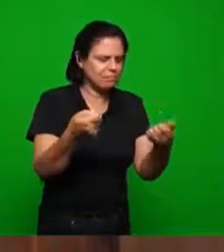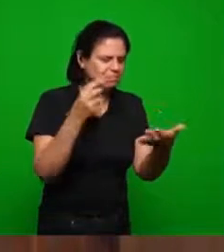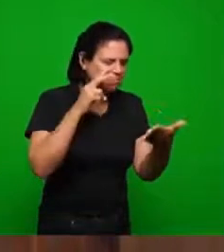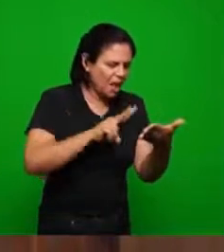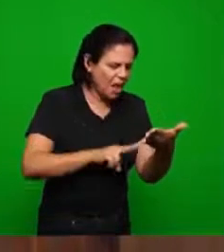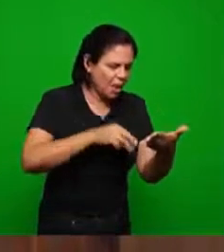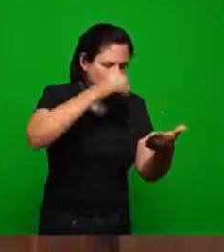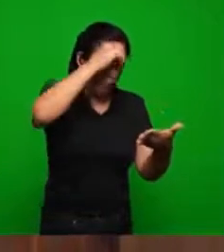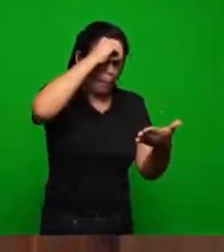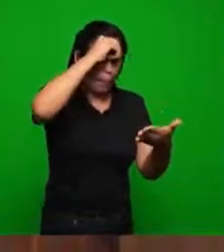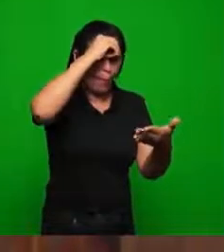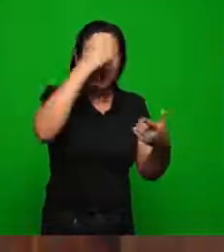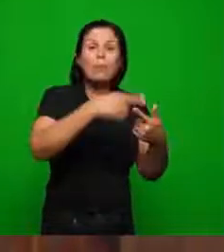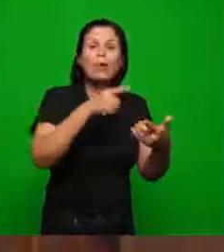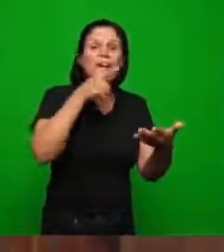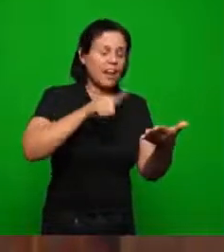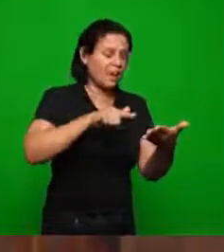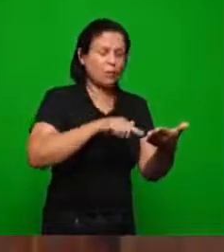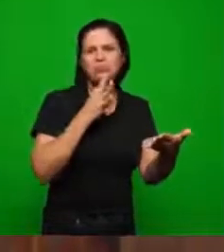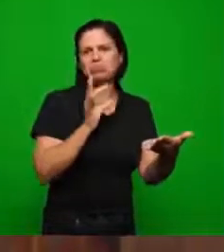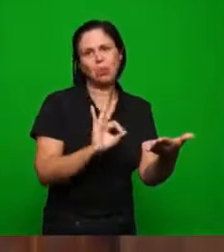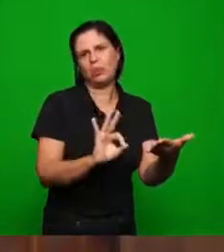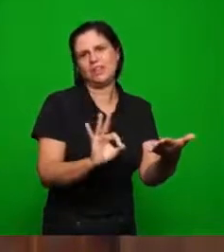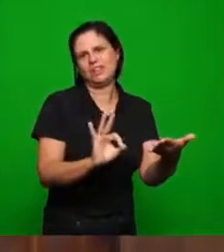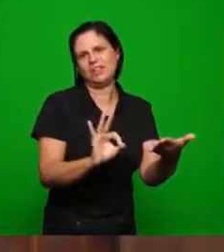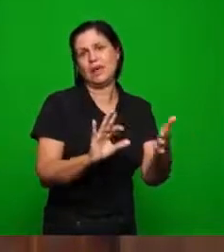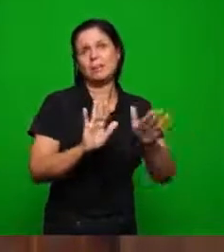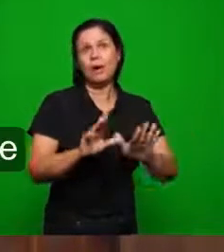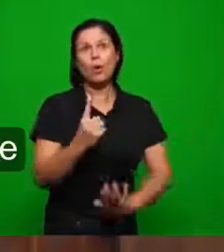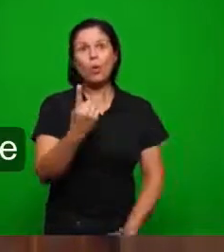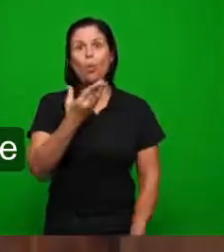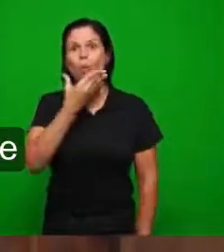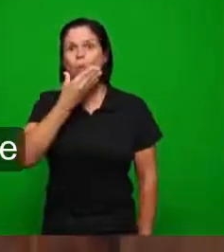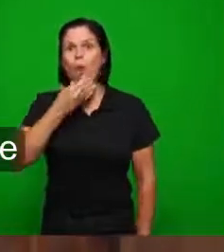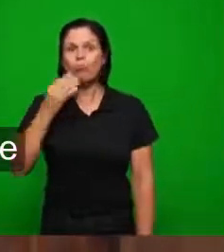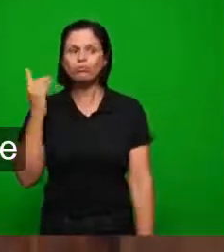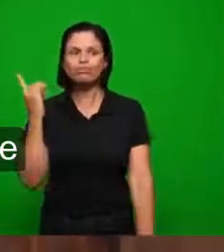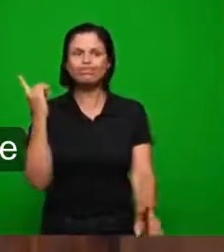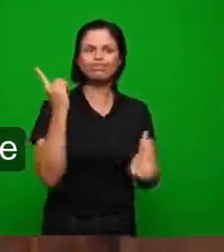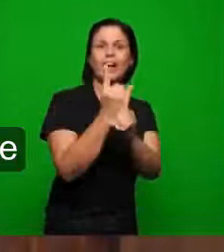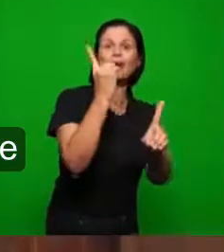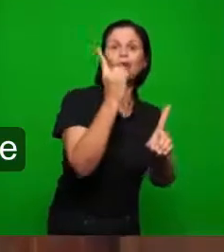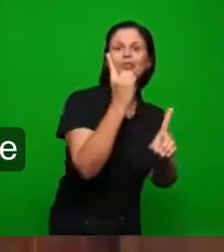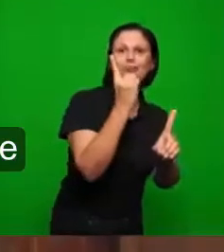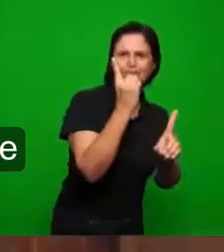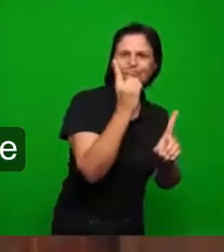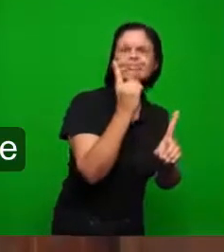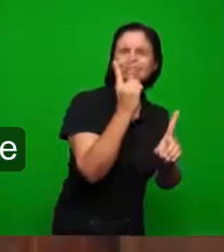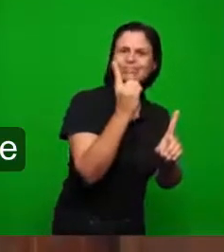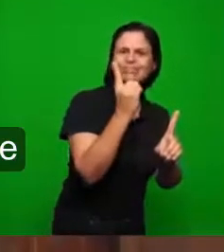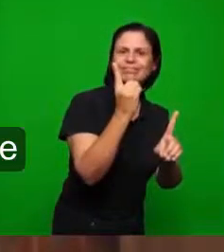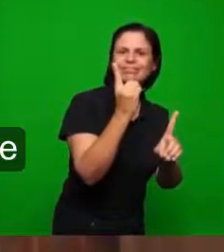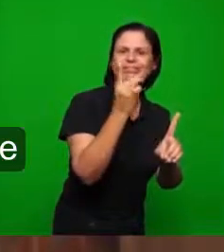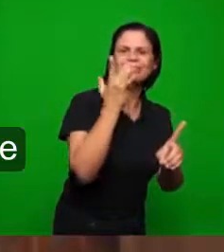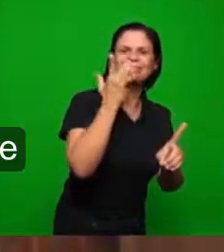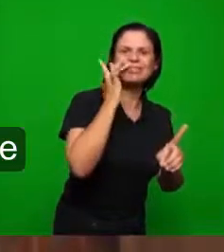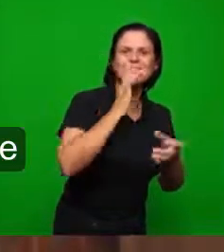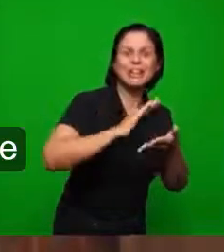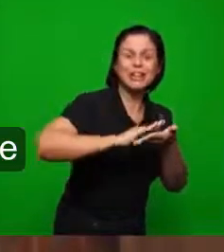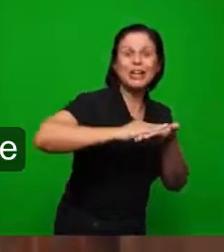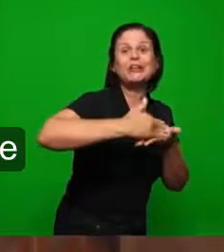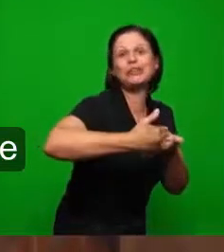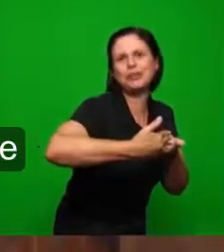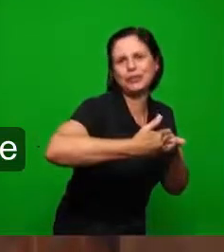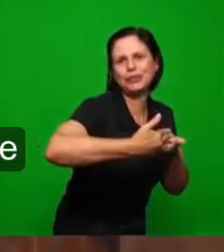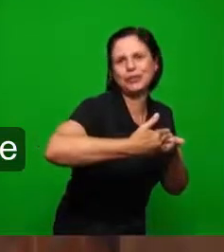quando Lutero, um homem, achou o tesouro. Então ele descobriu o tesouro. E